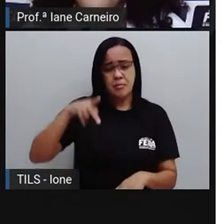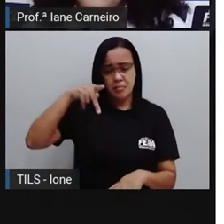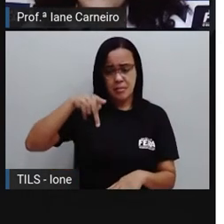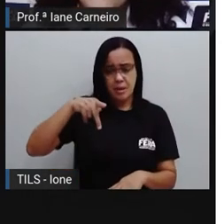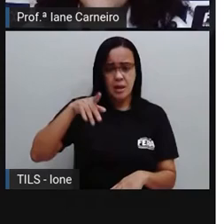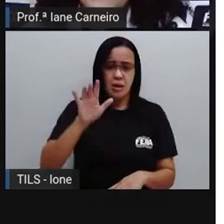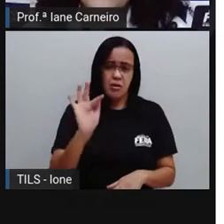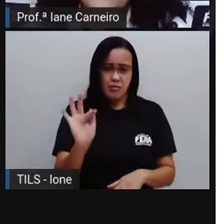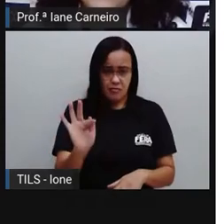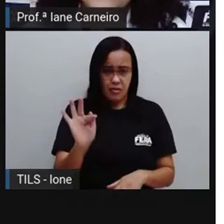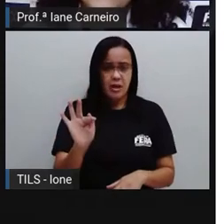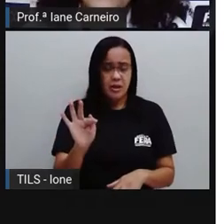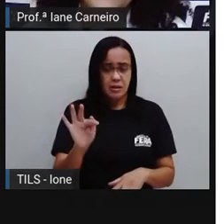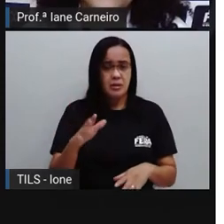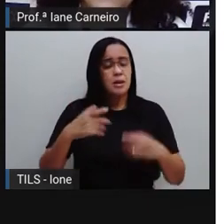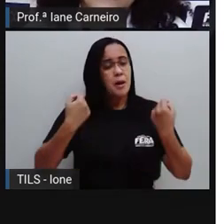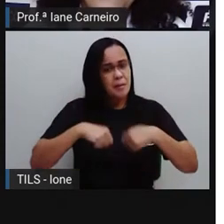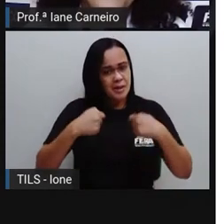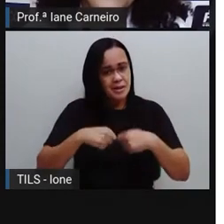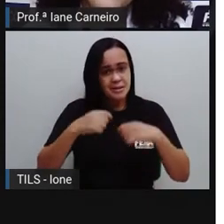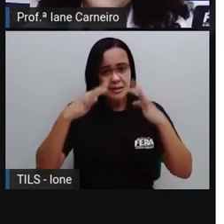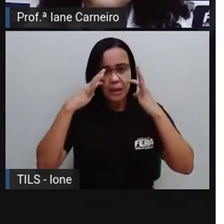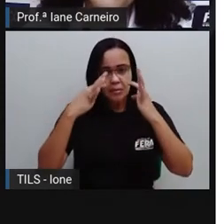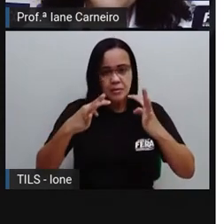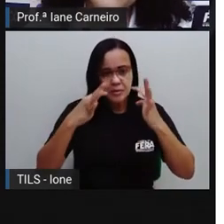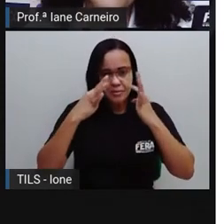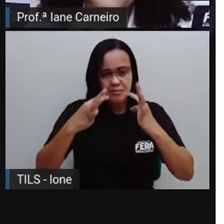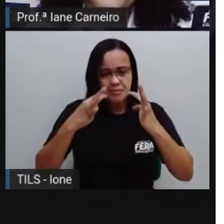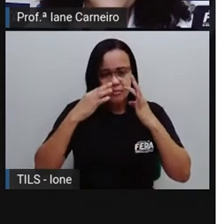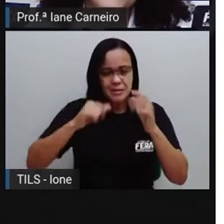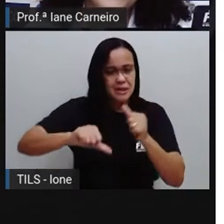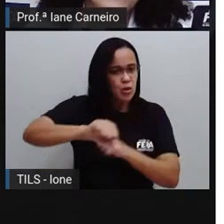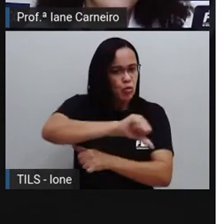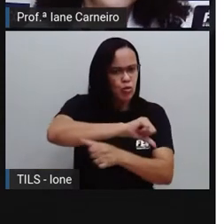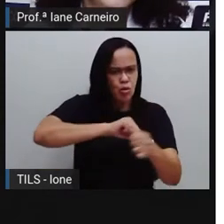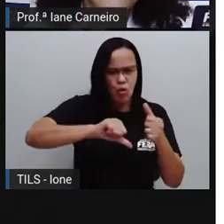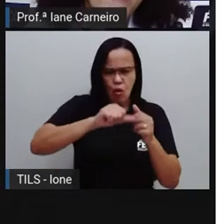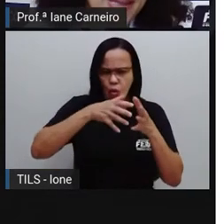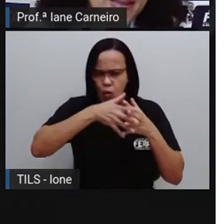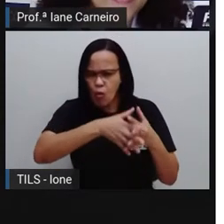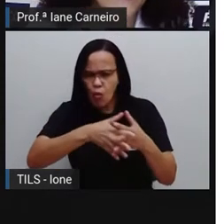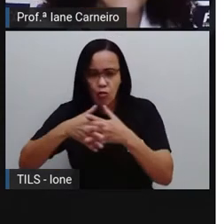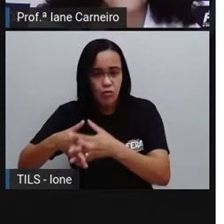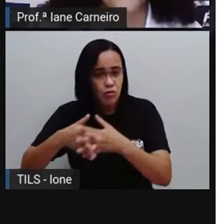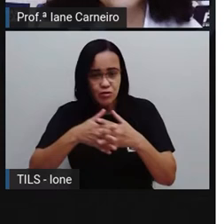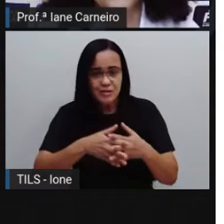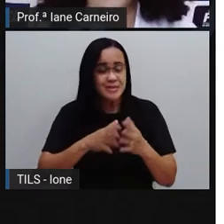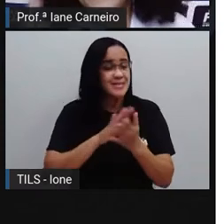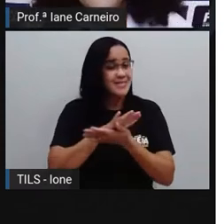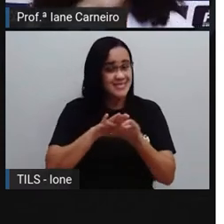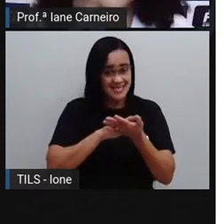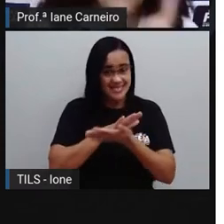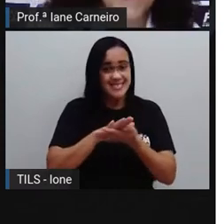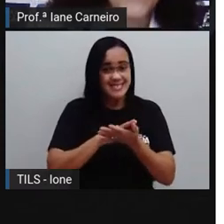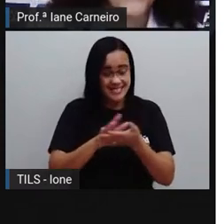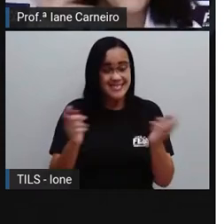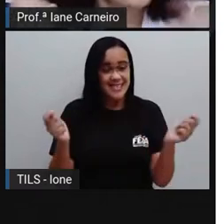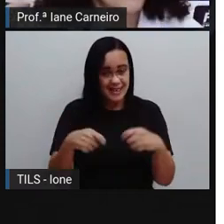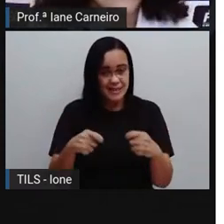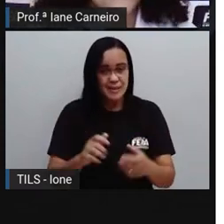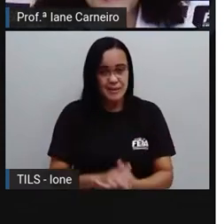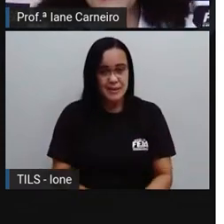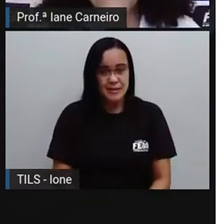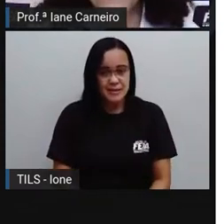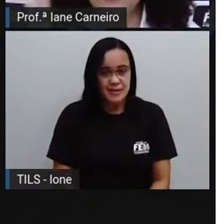e tem que prestar bastante atenção para não trocar E aí também é comum outra com a letra B né o botão B no lugar do